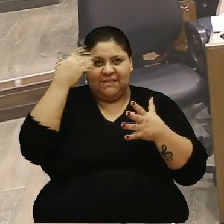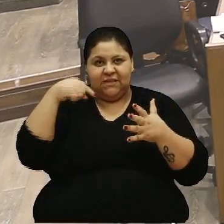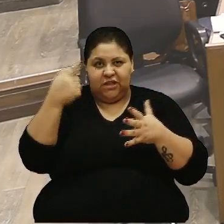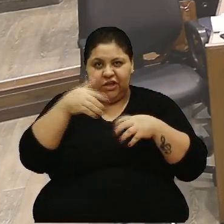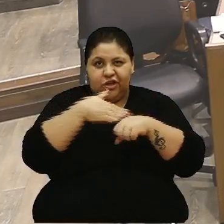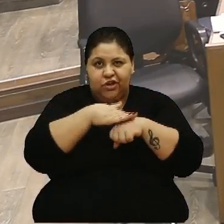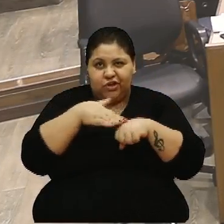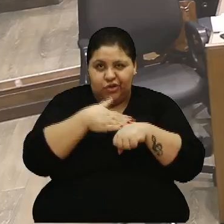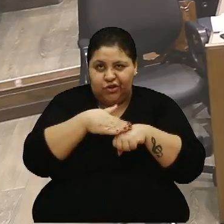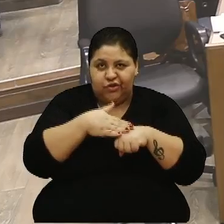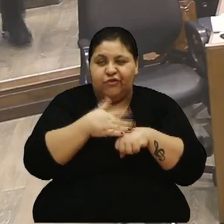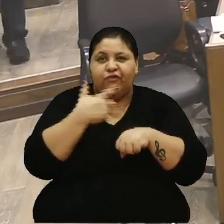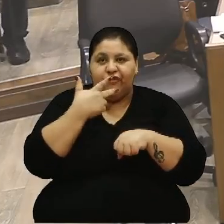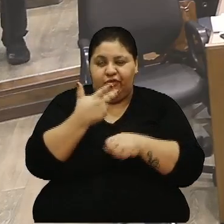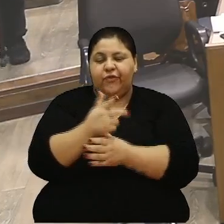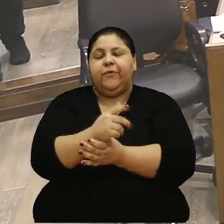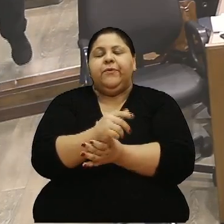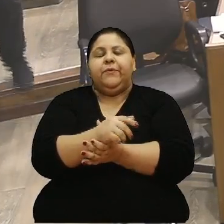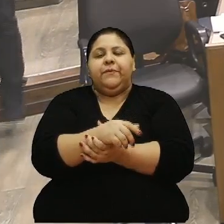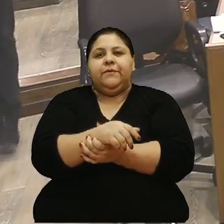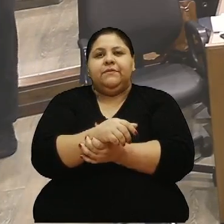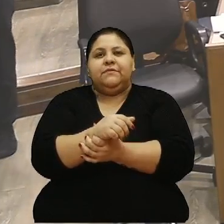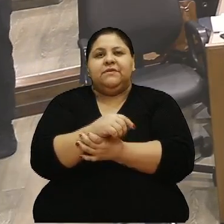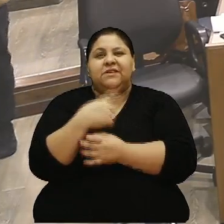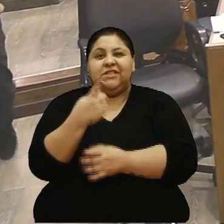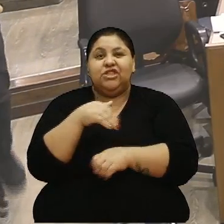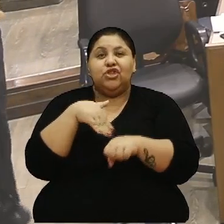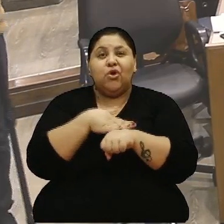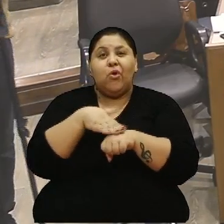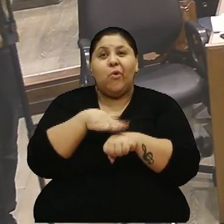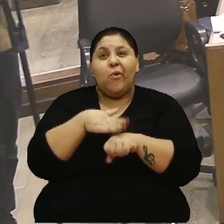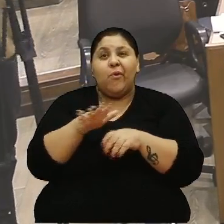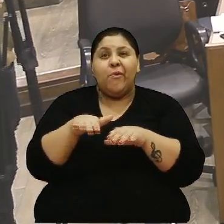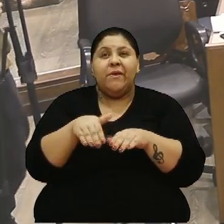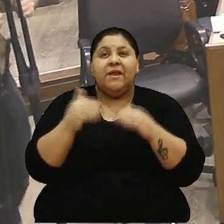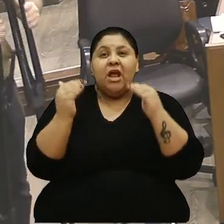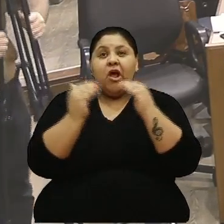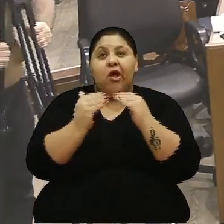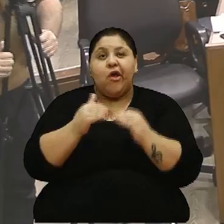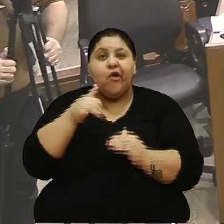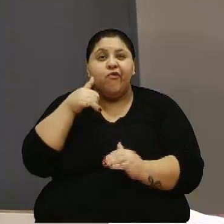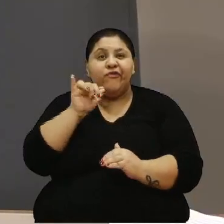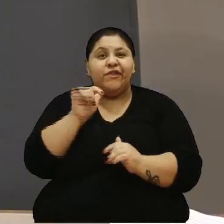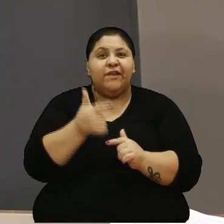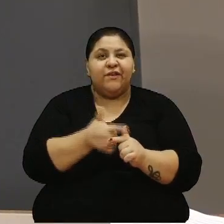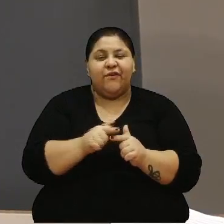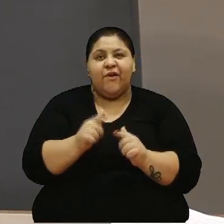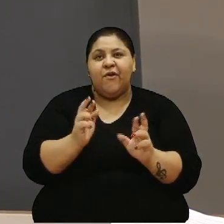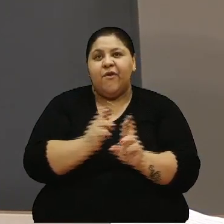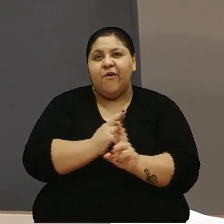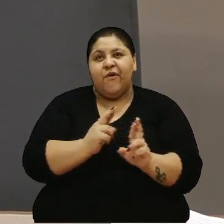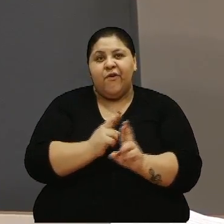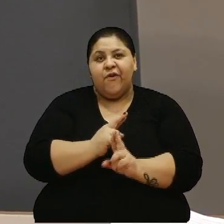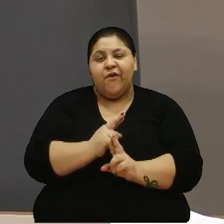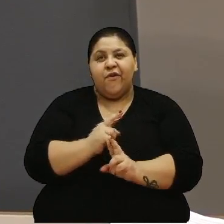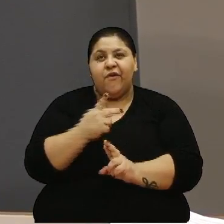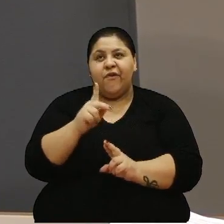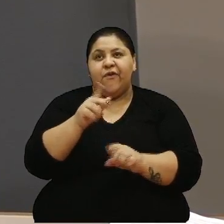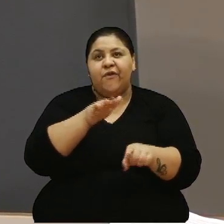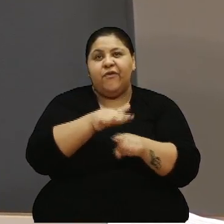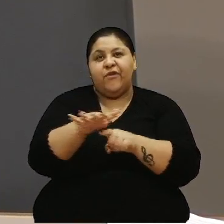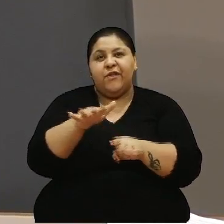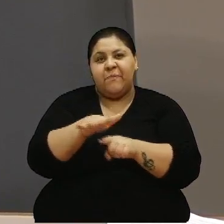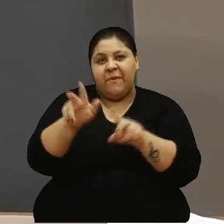conversamos, mais uma vez falando sobre isso, sobre o quanto a gente conversa para tentar alinhar e evitar muitas situações em relação às suas demandas, suas